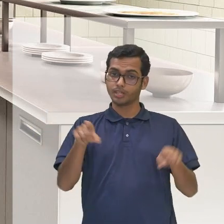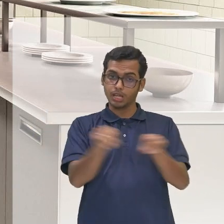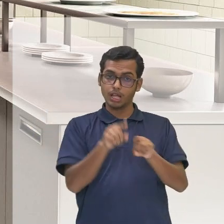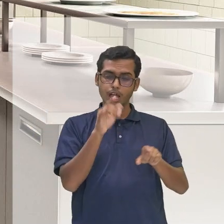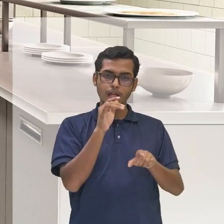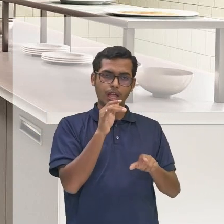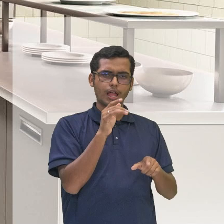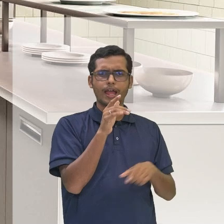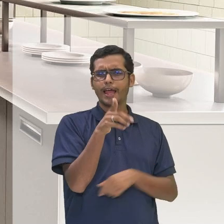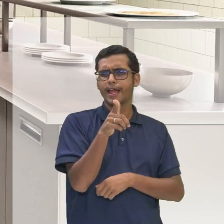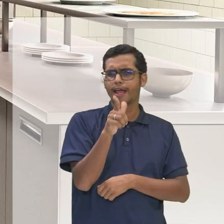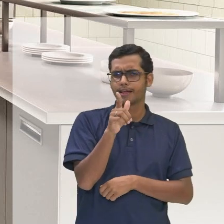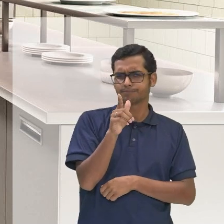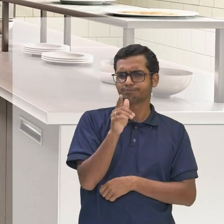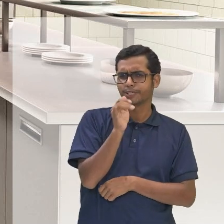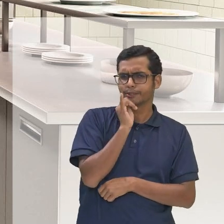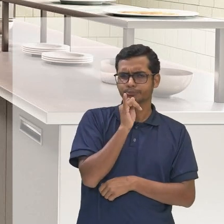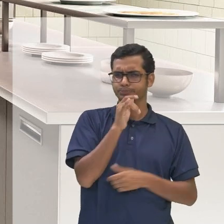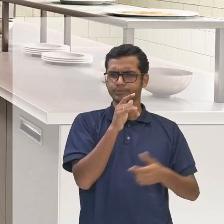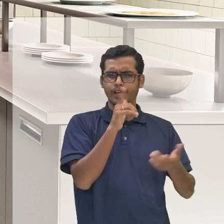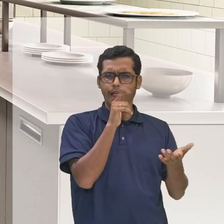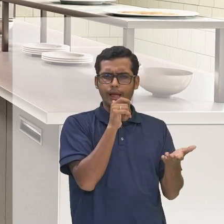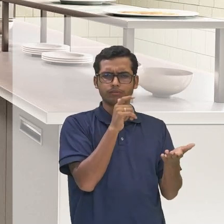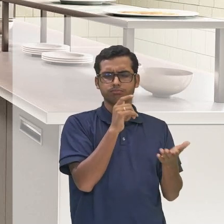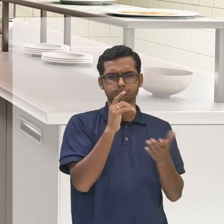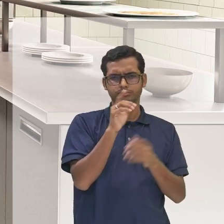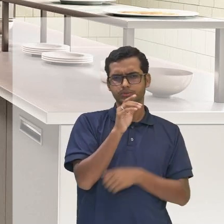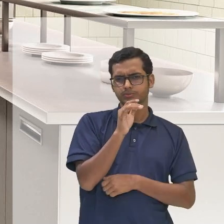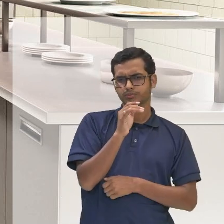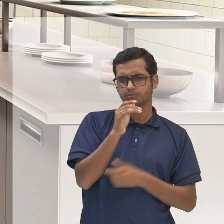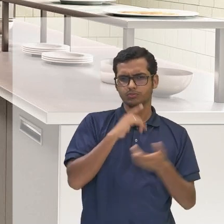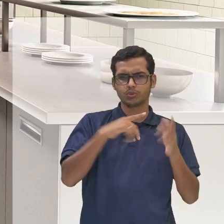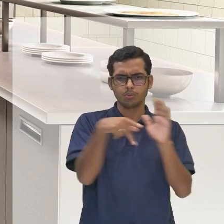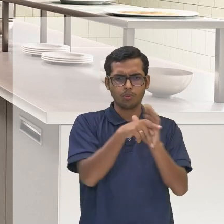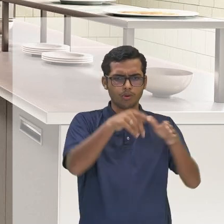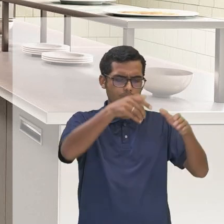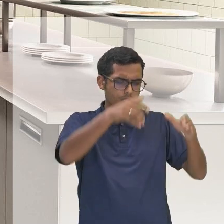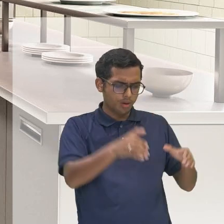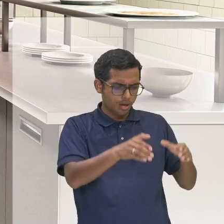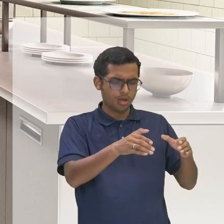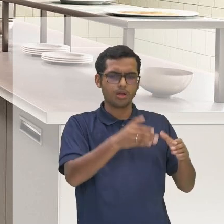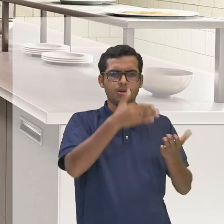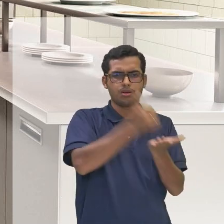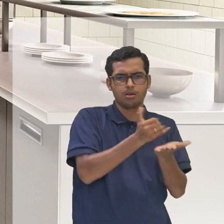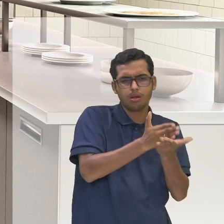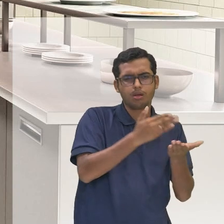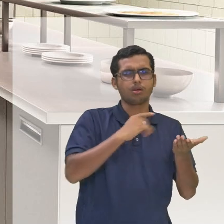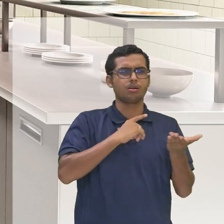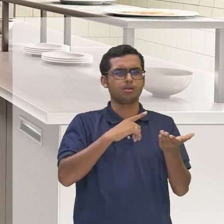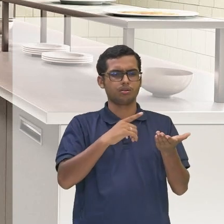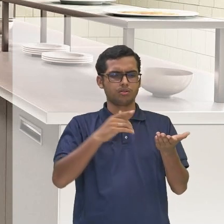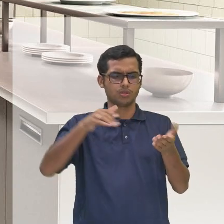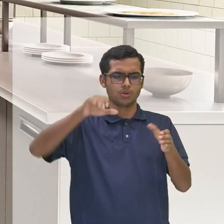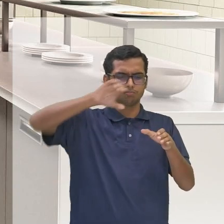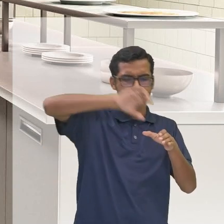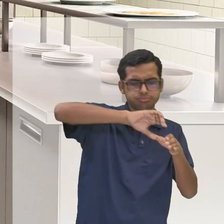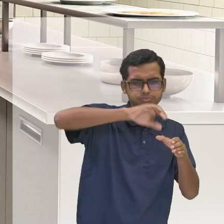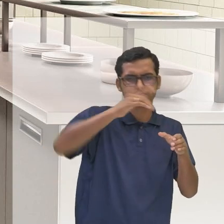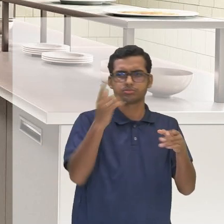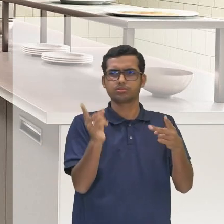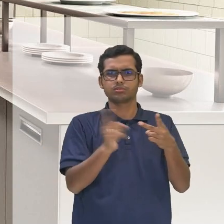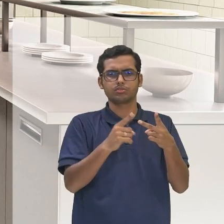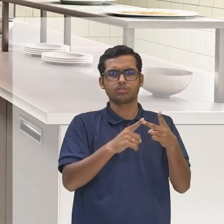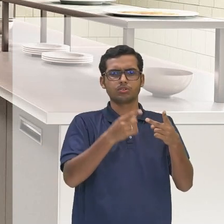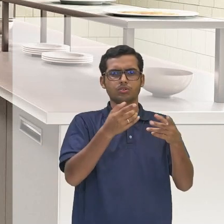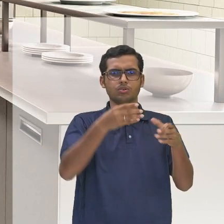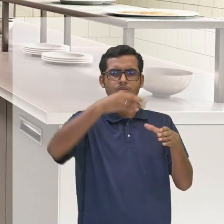reagentes, ou seja na proporção, o quanto eu tinha de colocar de cada um, por exemplo, eu tenho uma receita para um bolo pequeno e